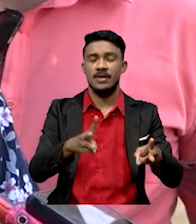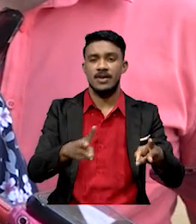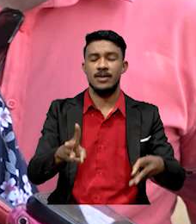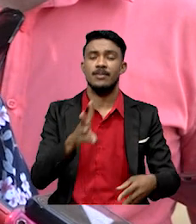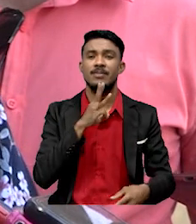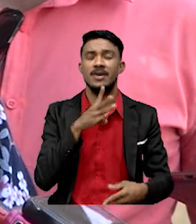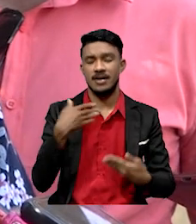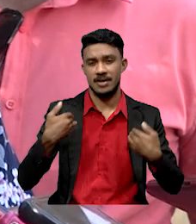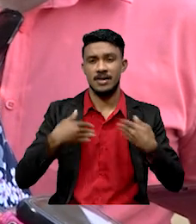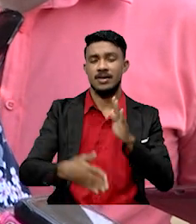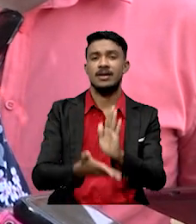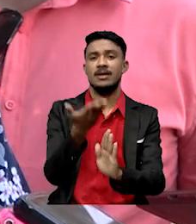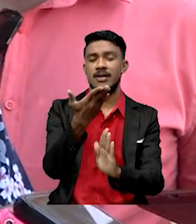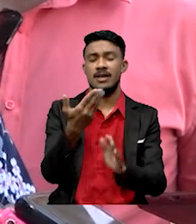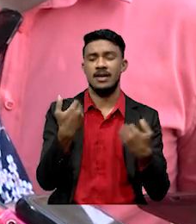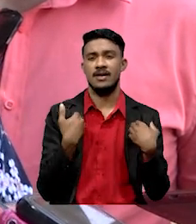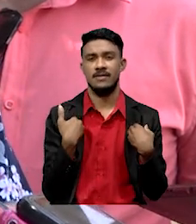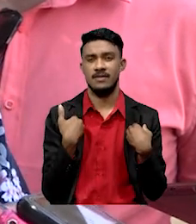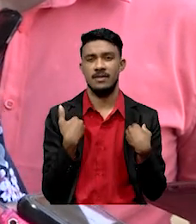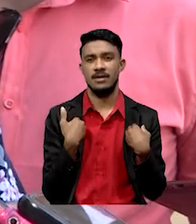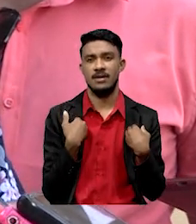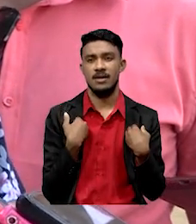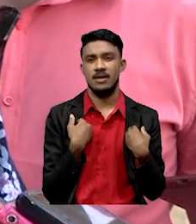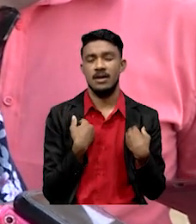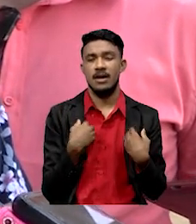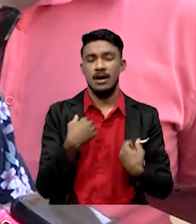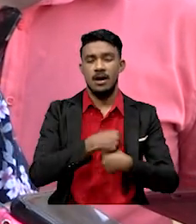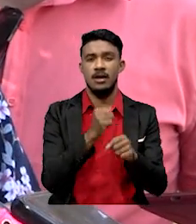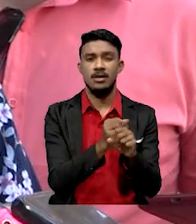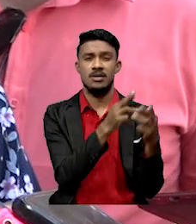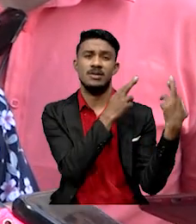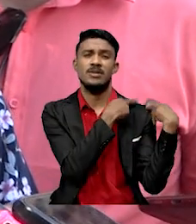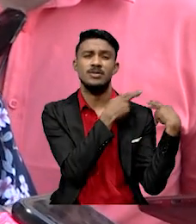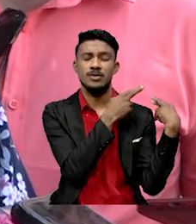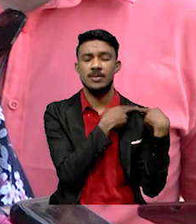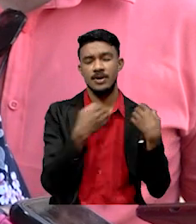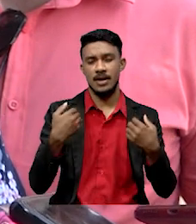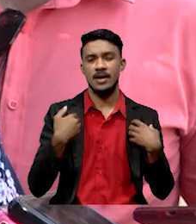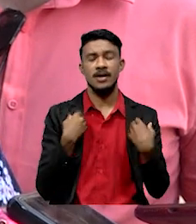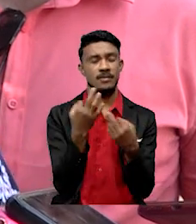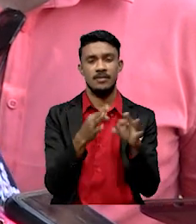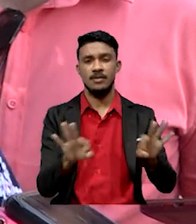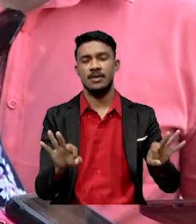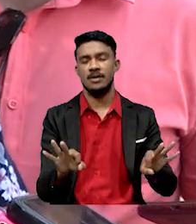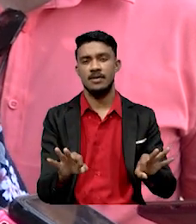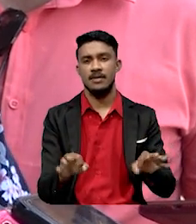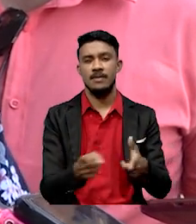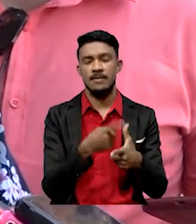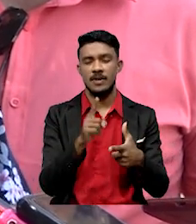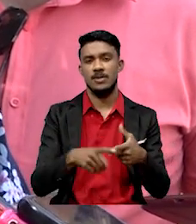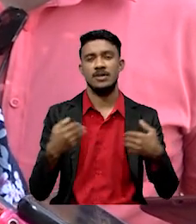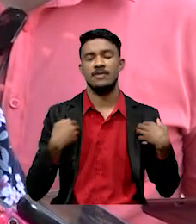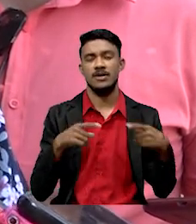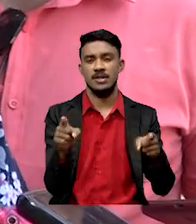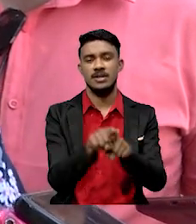Ne akontese los foin akontese iha hautomara de pose mai. Akontese ti ona. Antaun kon akontese ti ona hansene,